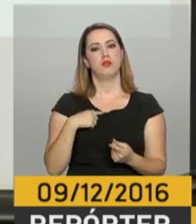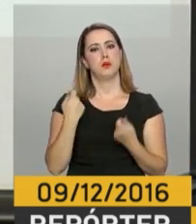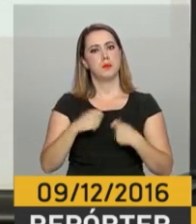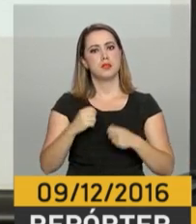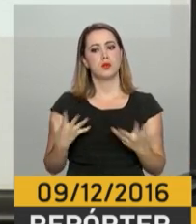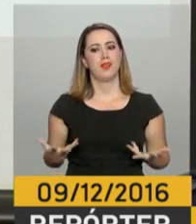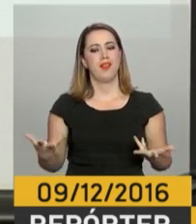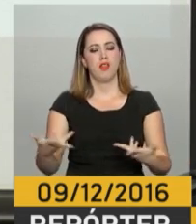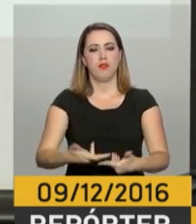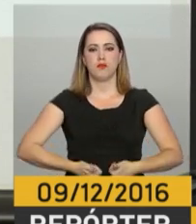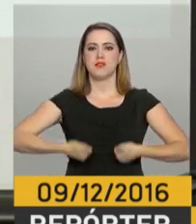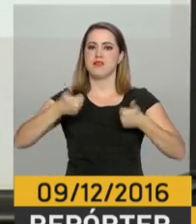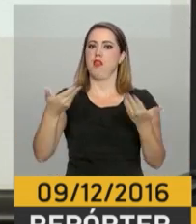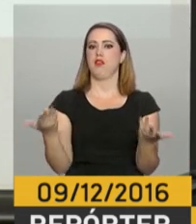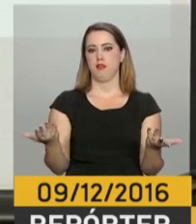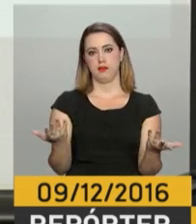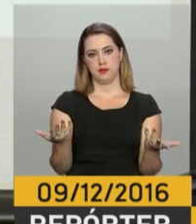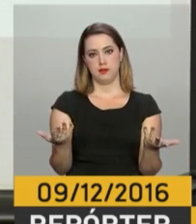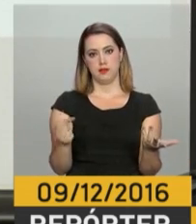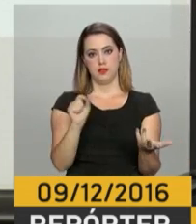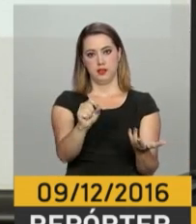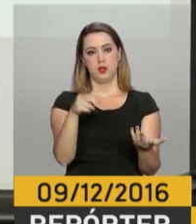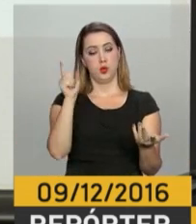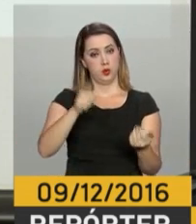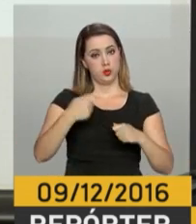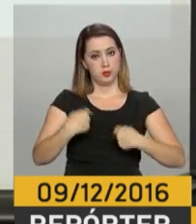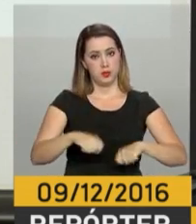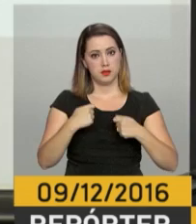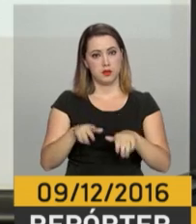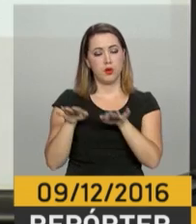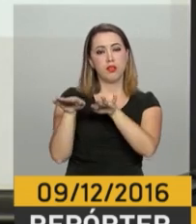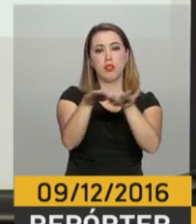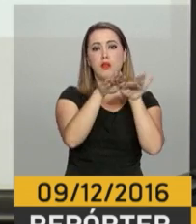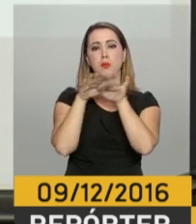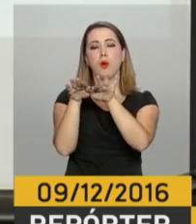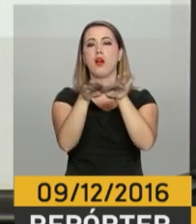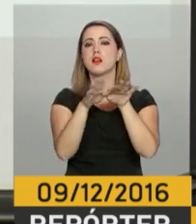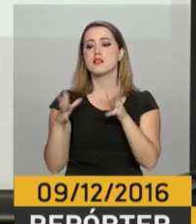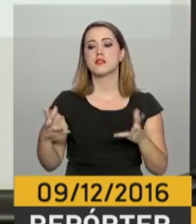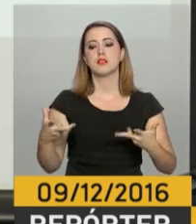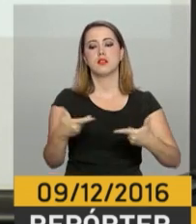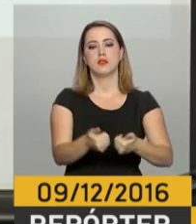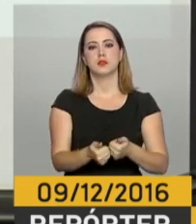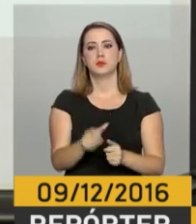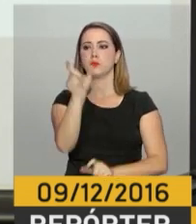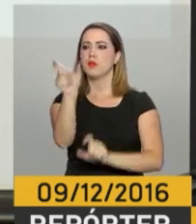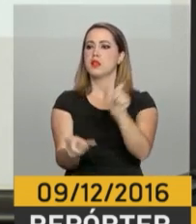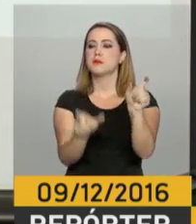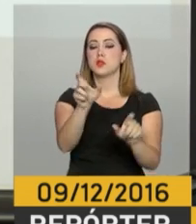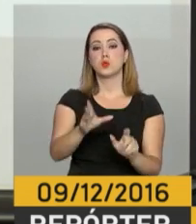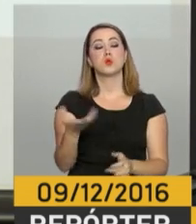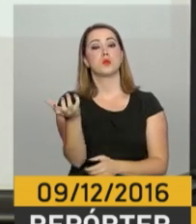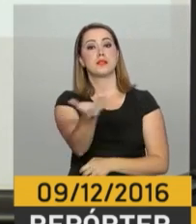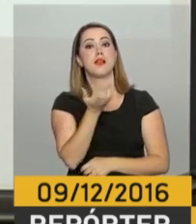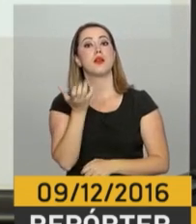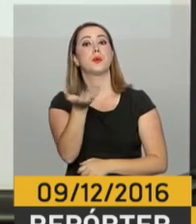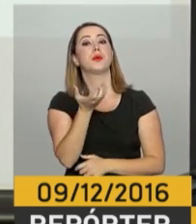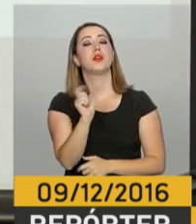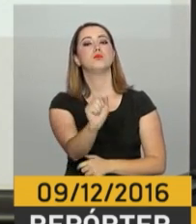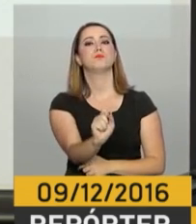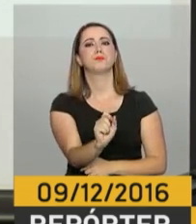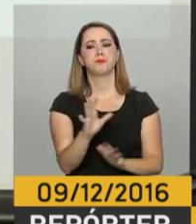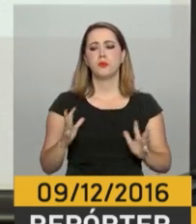que o Brasil mais exige, os senhores sabem, é a chamada democracia da eficiência. As pessoas querem eficiência dos serviços